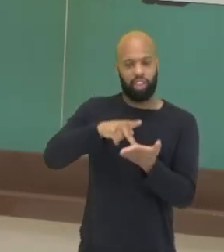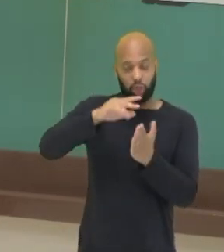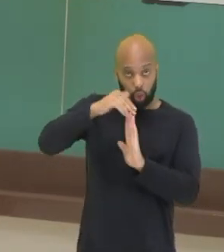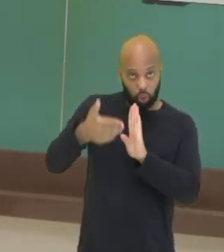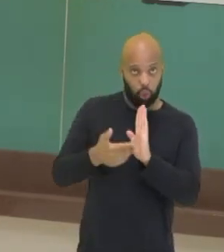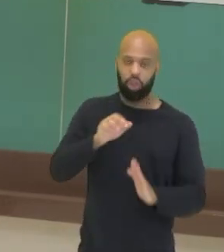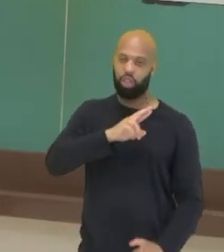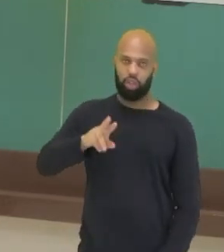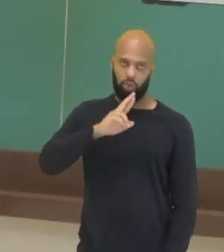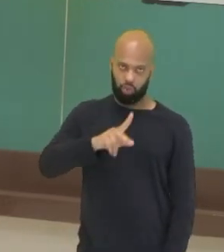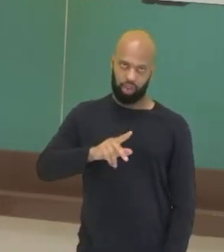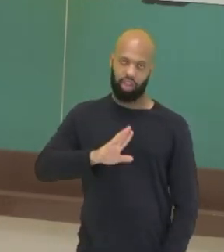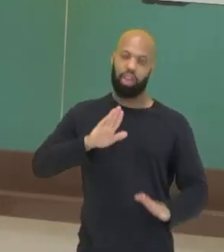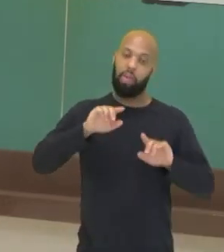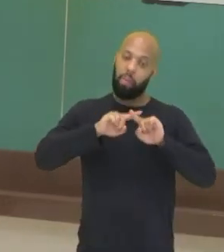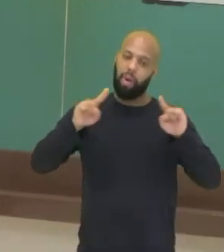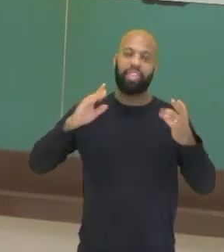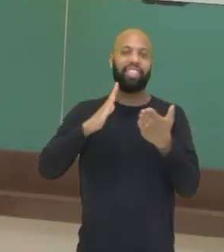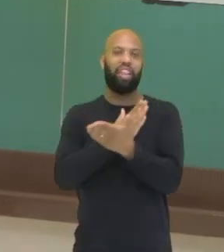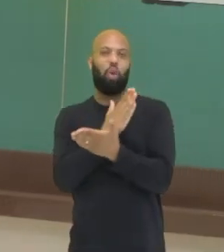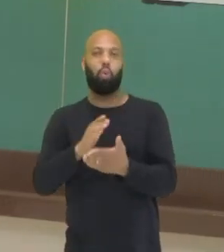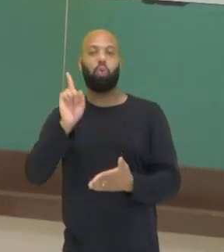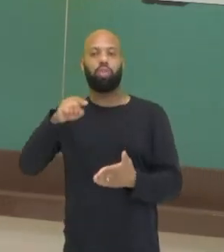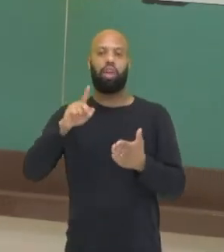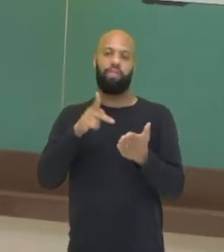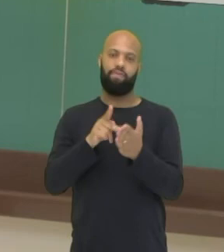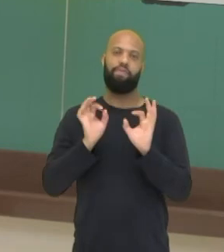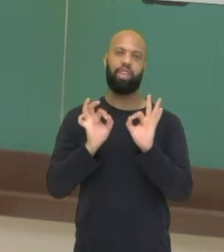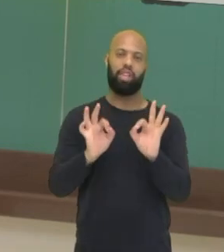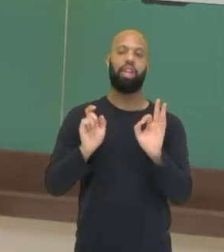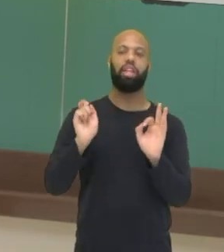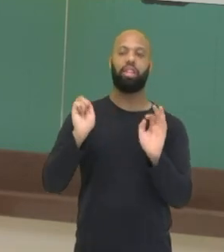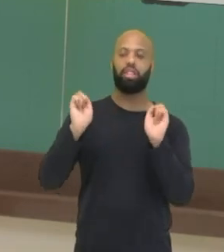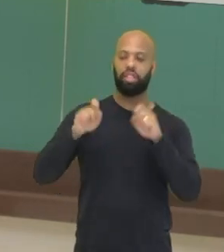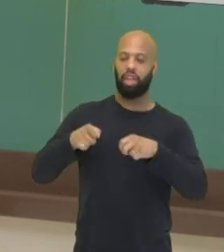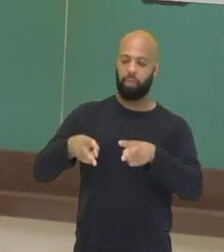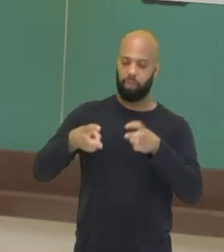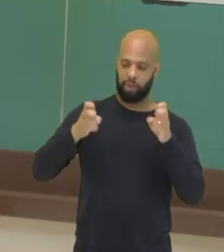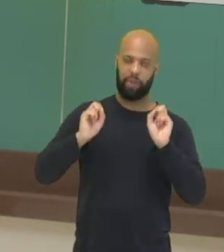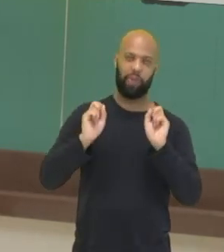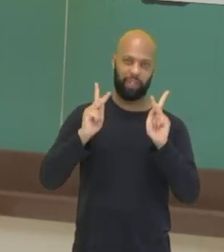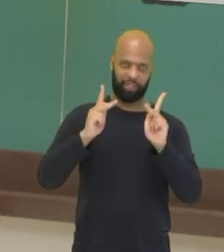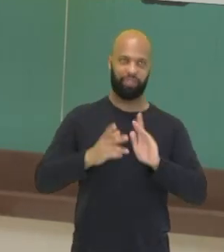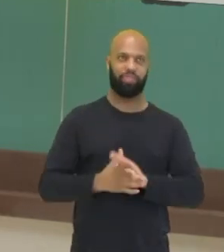isso é bem, bem legal, né? De ser percebido, de ser notado, beleza?